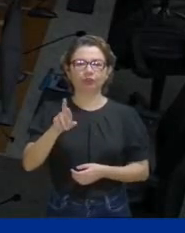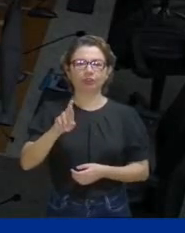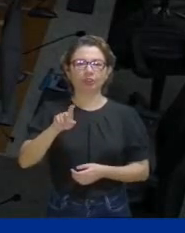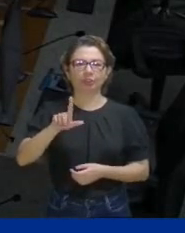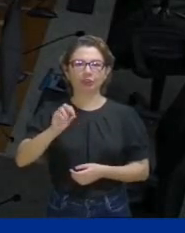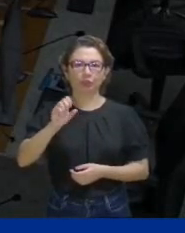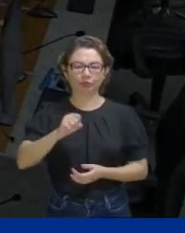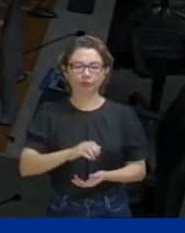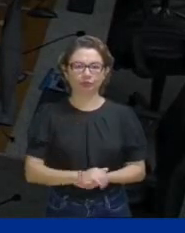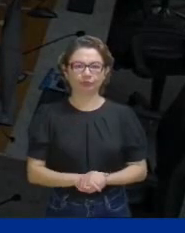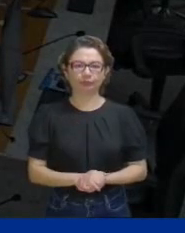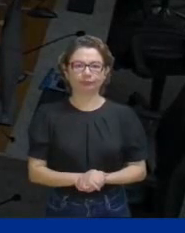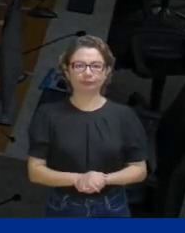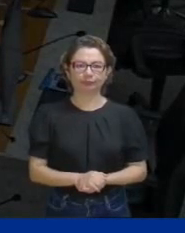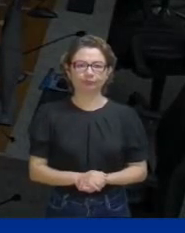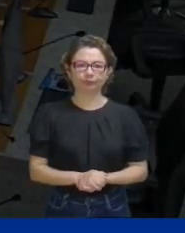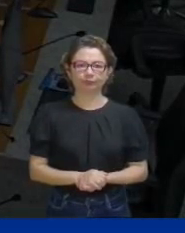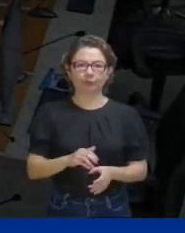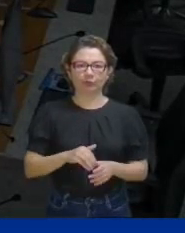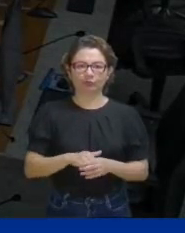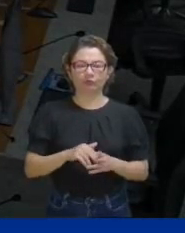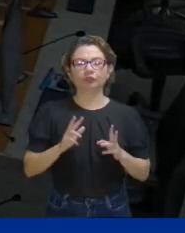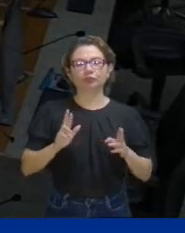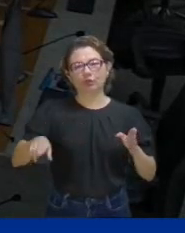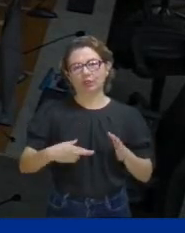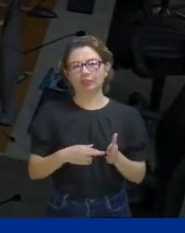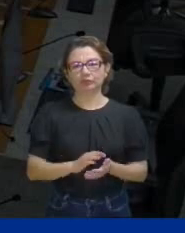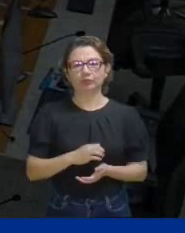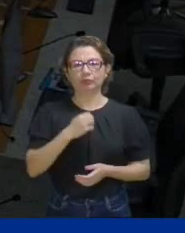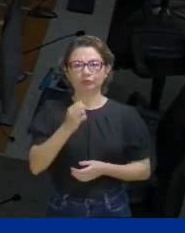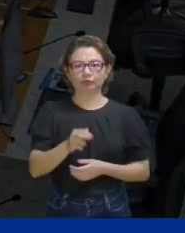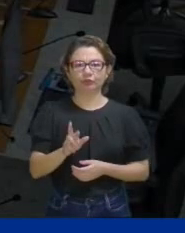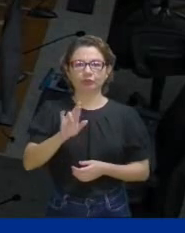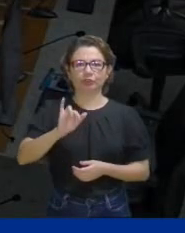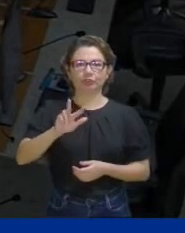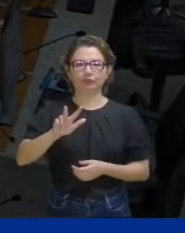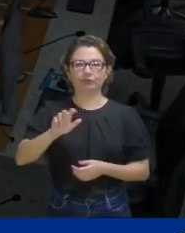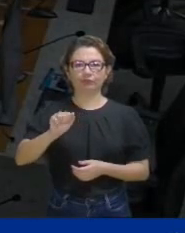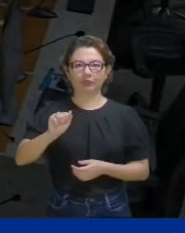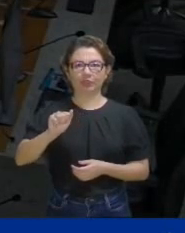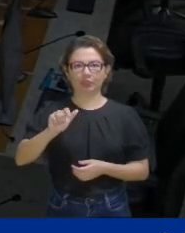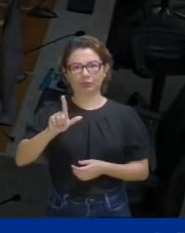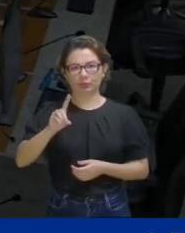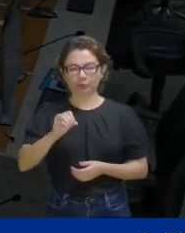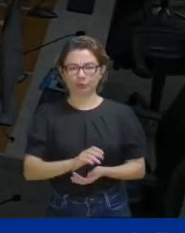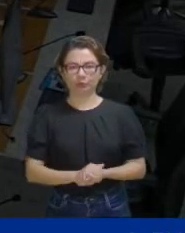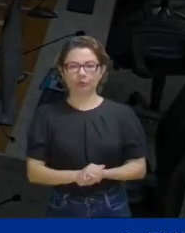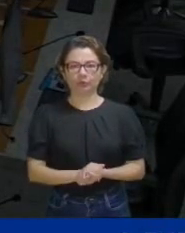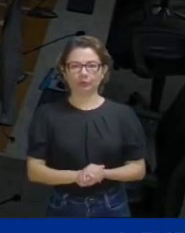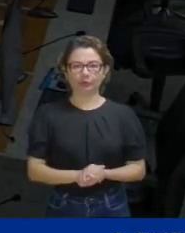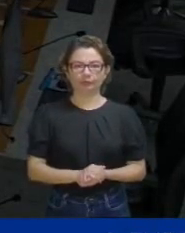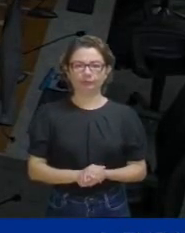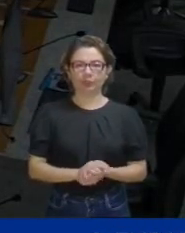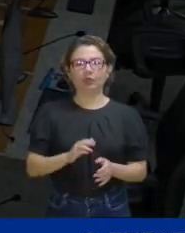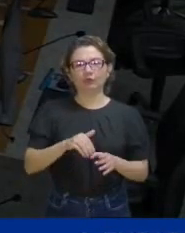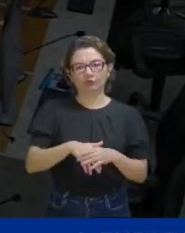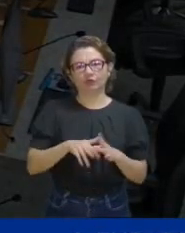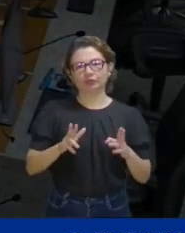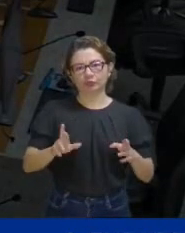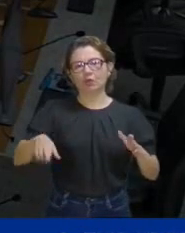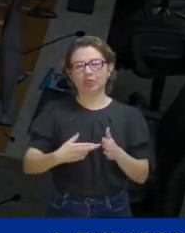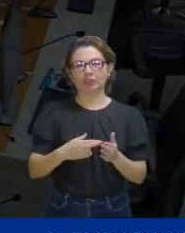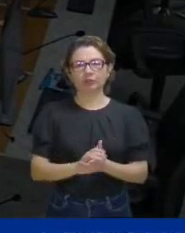Carlos Fernando, Também vou acompanhar o relator. juiz Rivaldo Valente, Senhor presidente, acompanho o